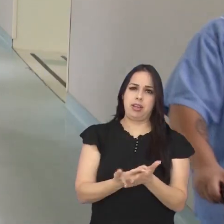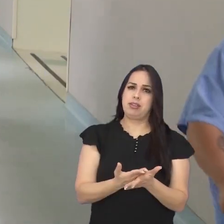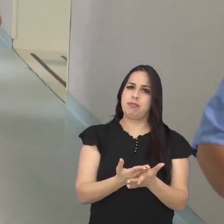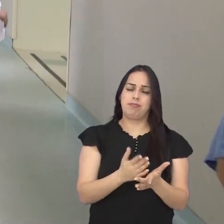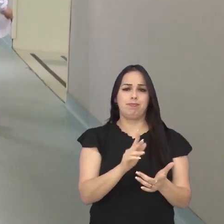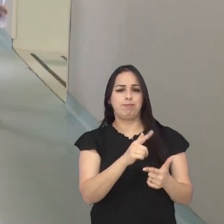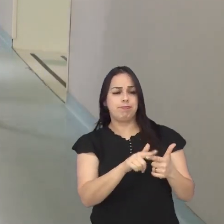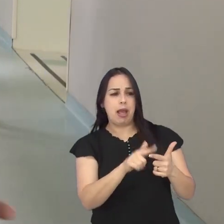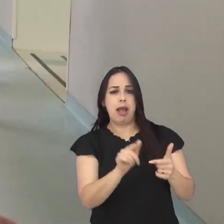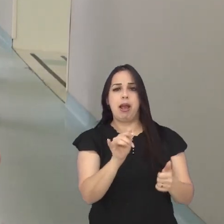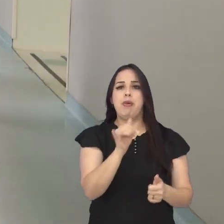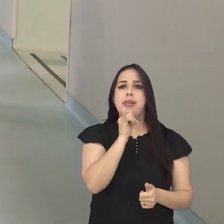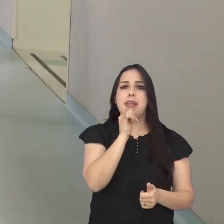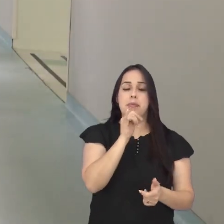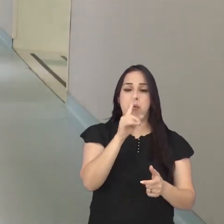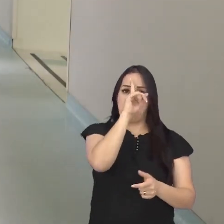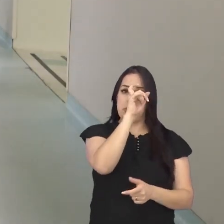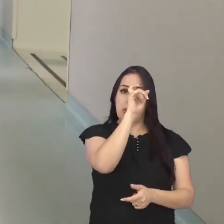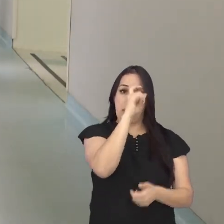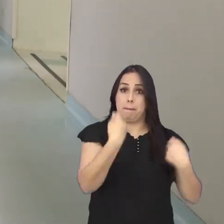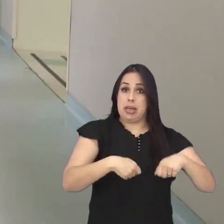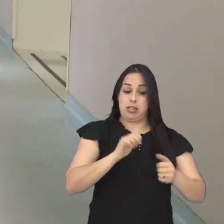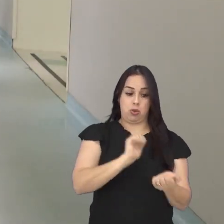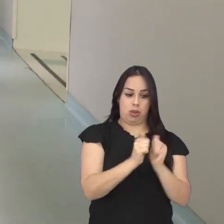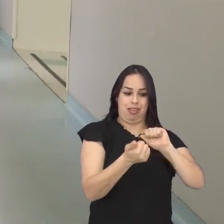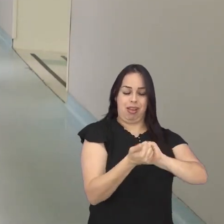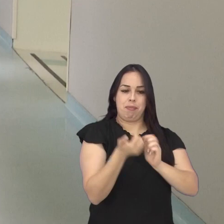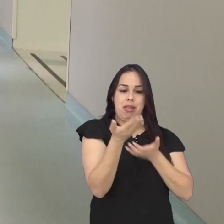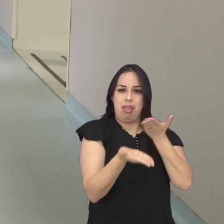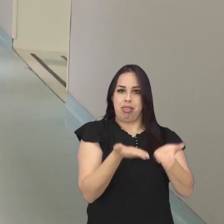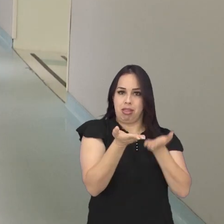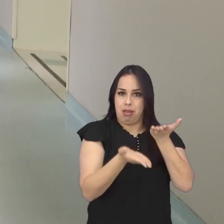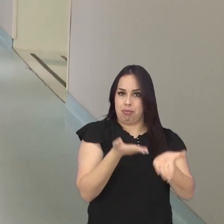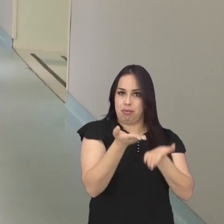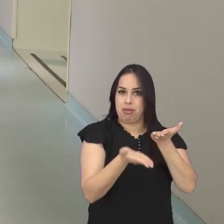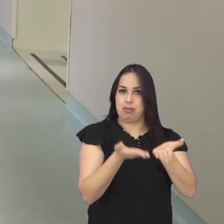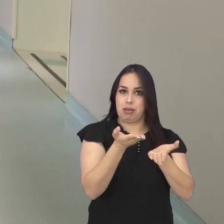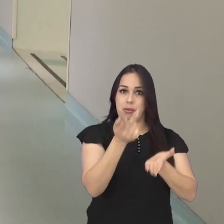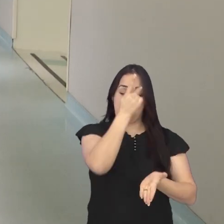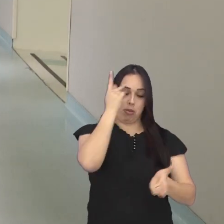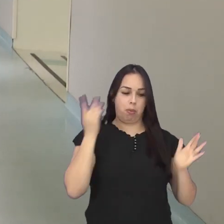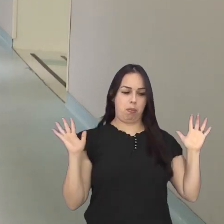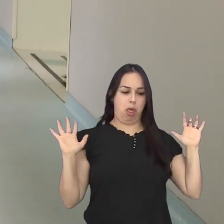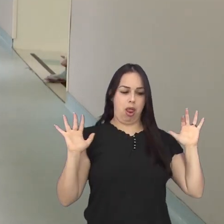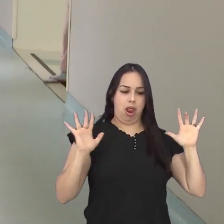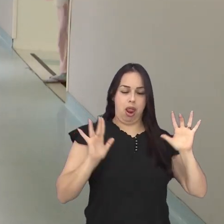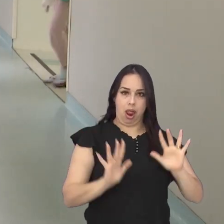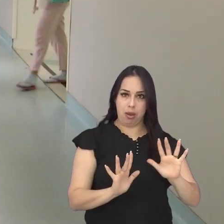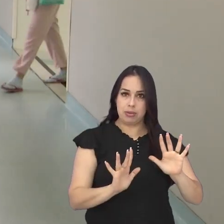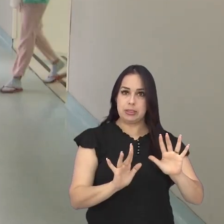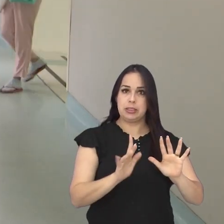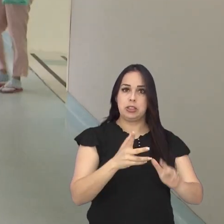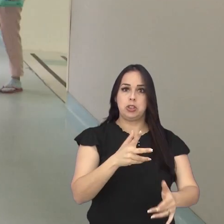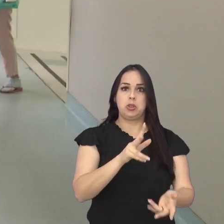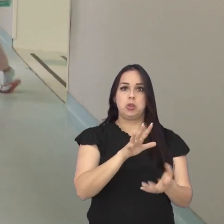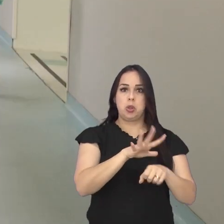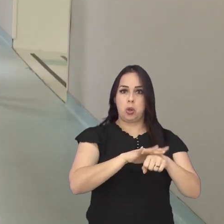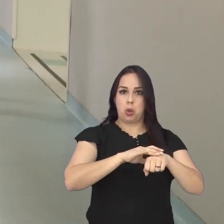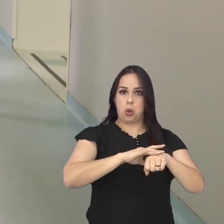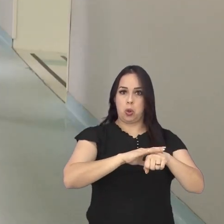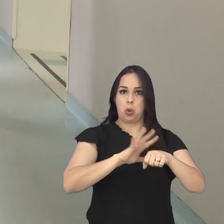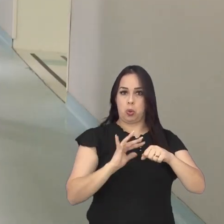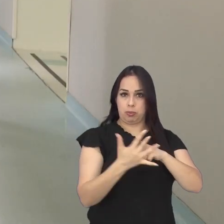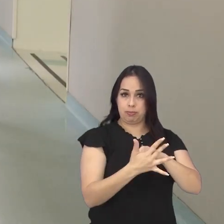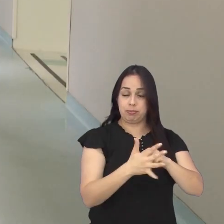vários fatores primeiro que os hospitais tiveram que se reorganizar para tratar a quantidade grande de pessoas e